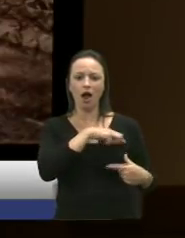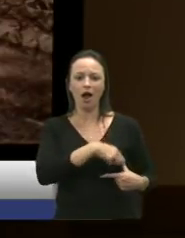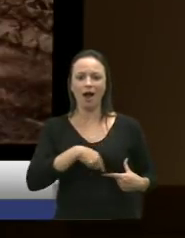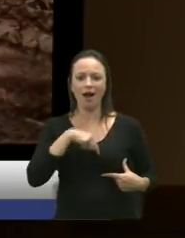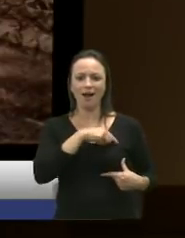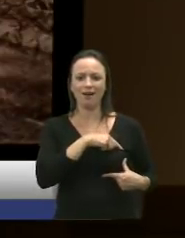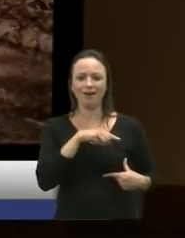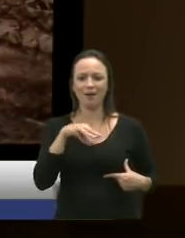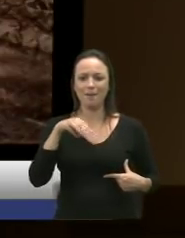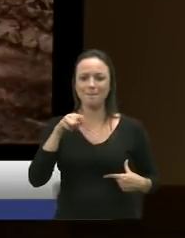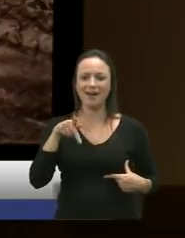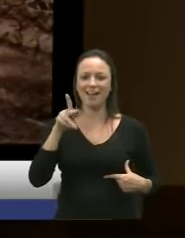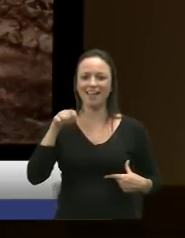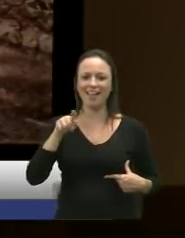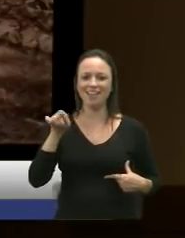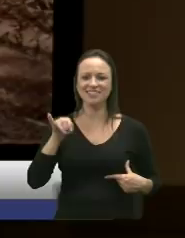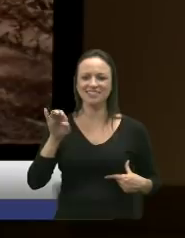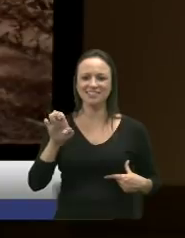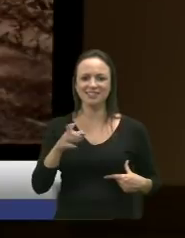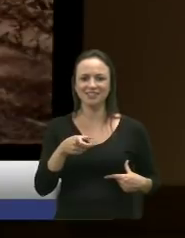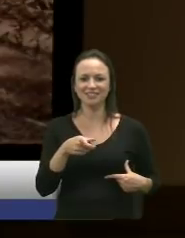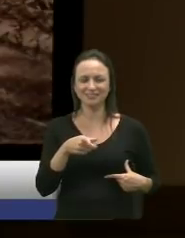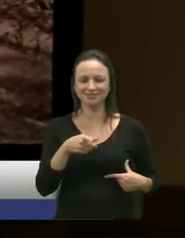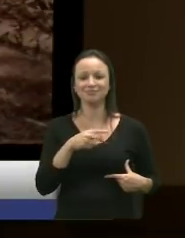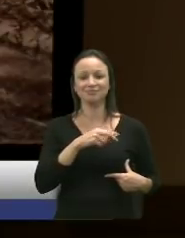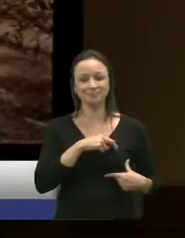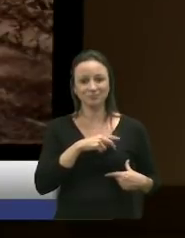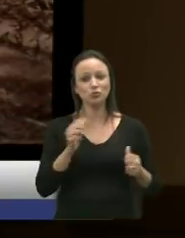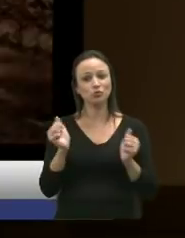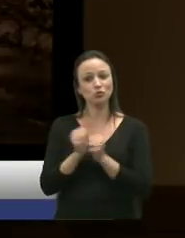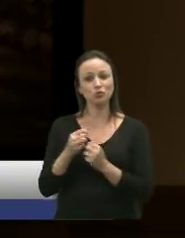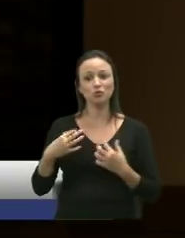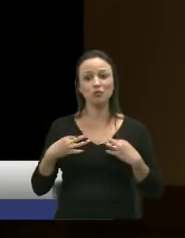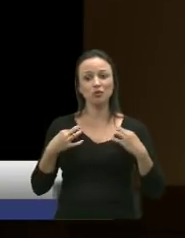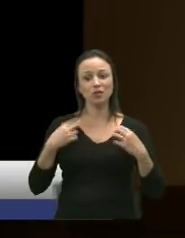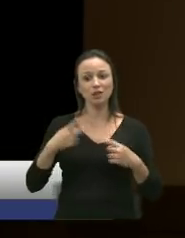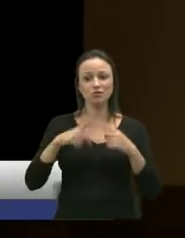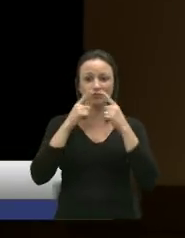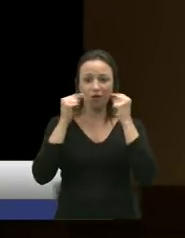Mackenzie, junto com um voluntário humilde de Jaú, que está lá no meio também.